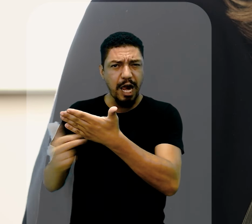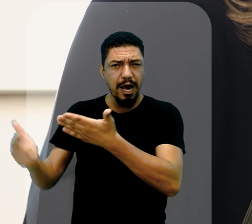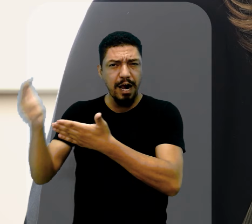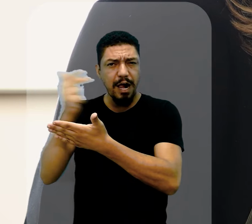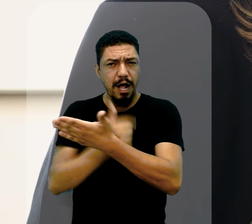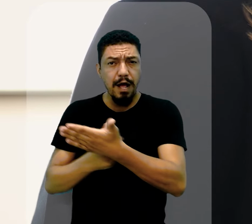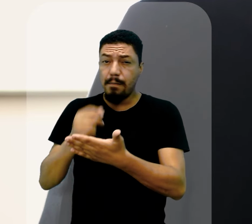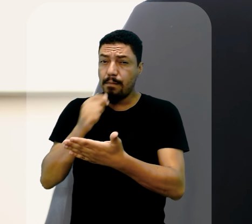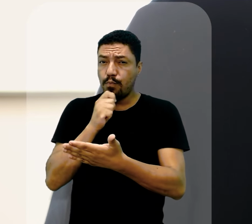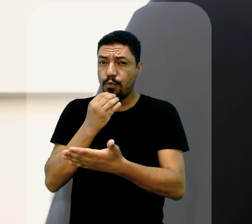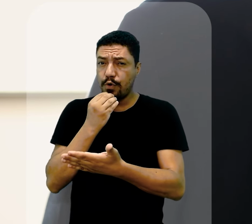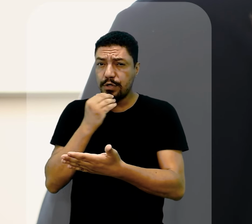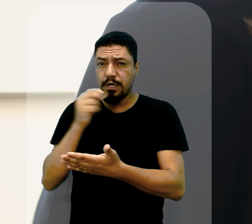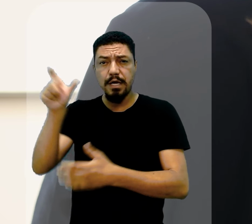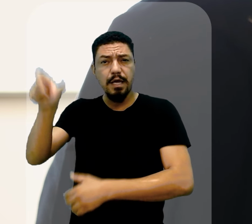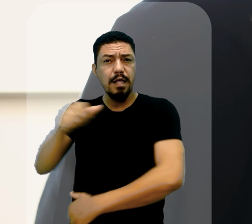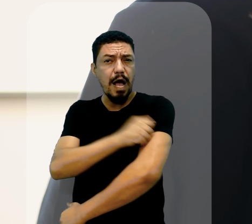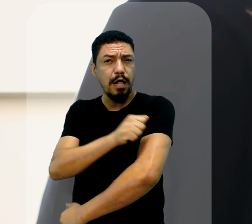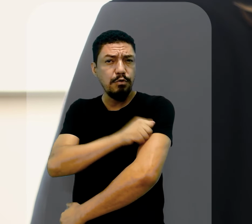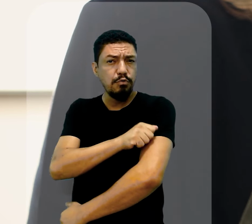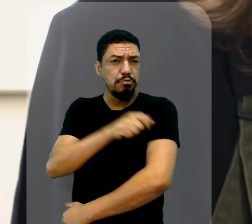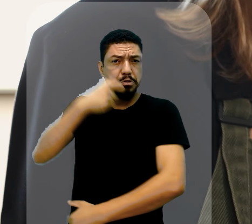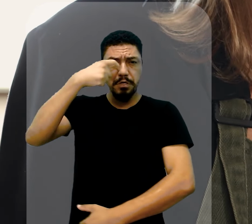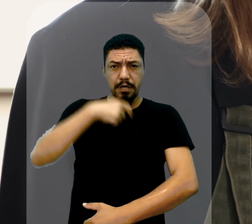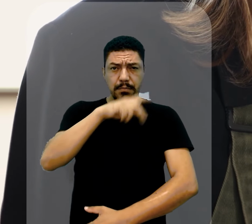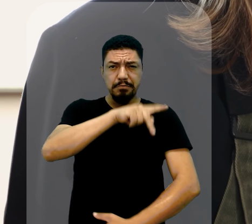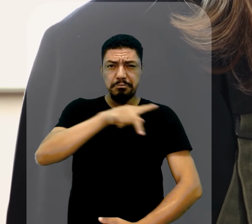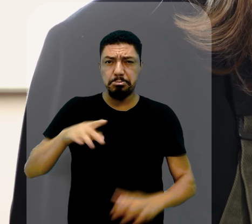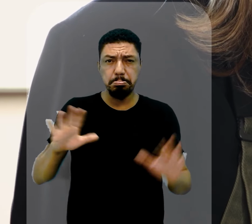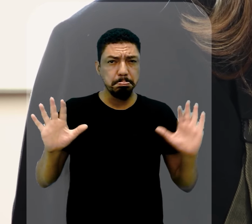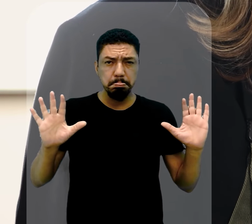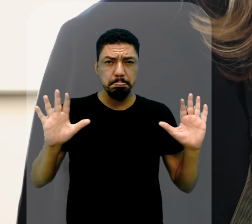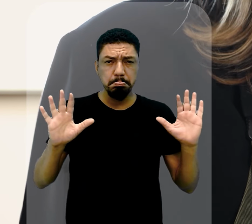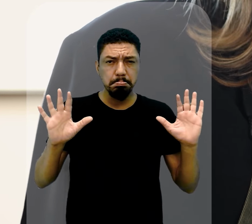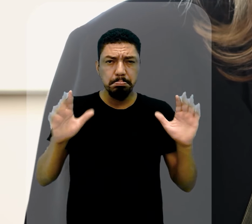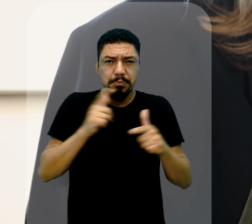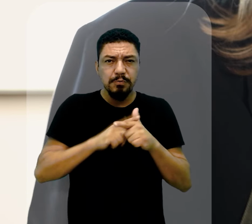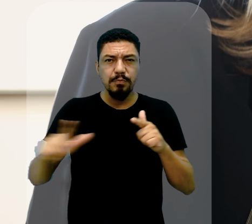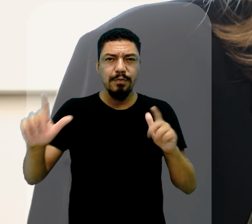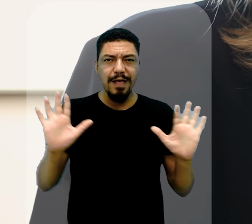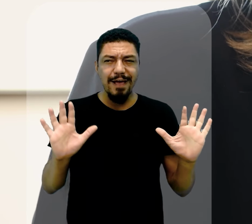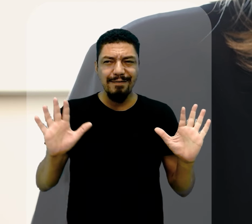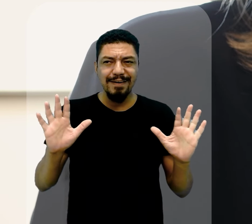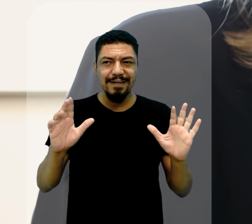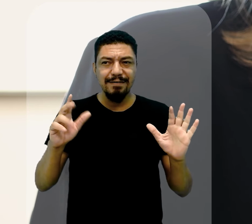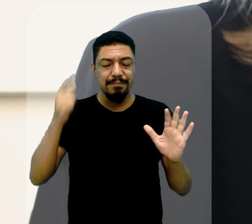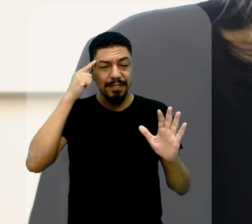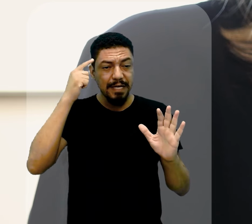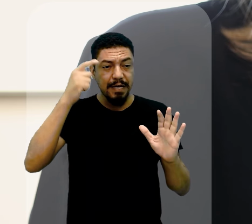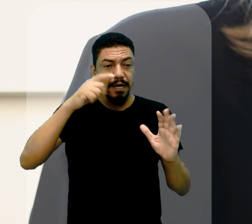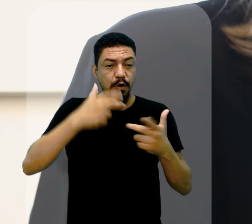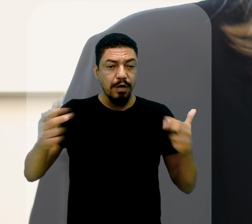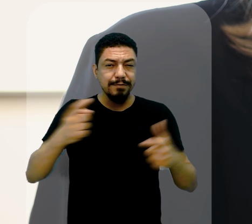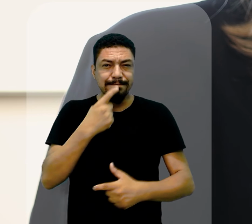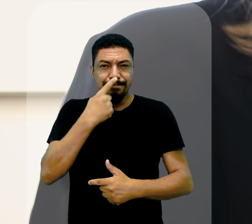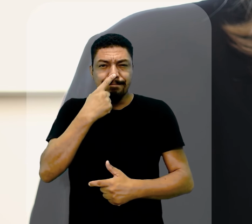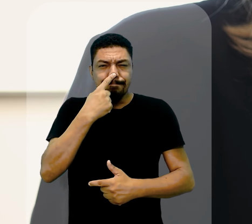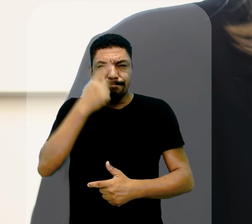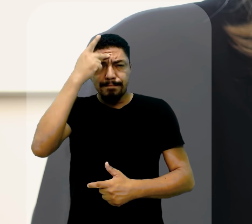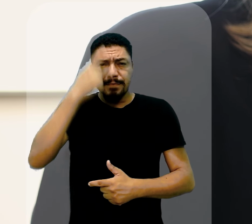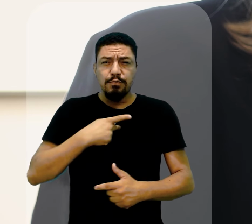ser um aluno, uma professora e um aluno, né? Se eu tirar a minha pessoa do trabalho, apesar de ser muito pessoal o trabalho, eu acho